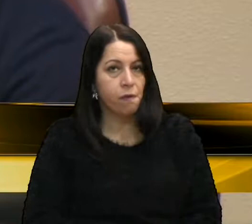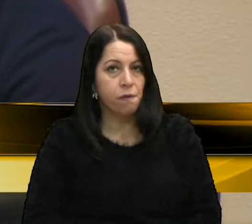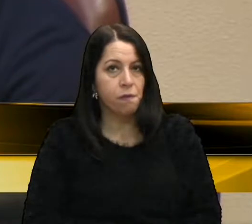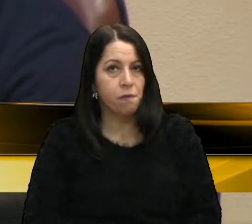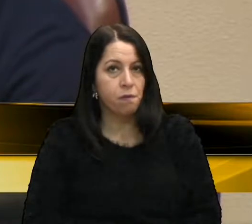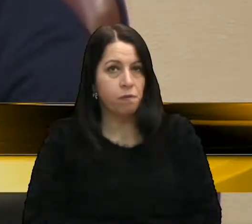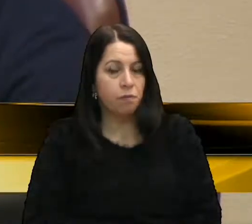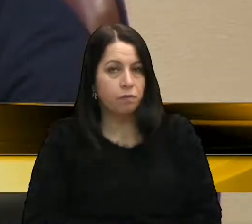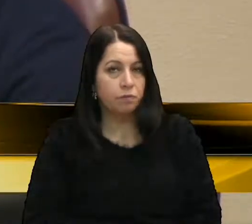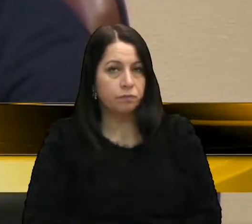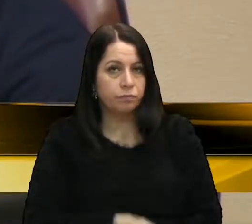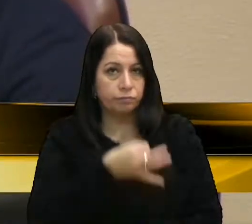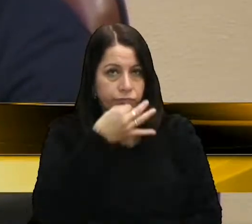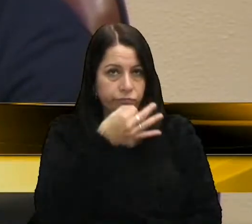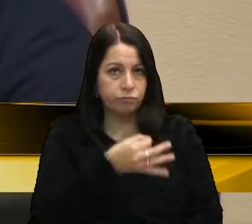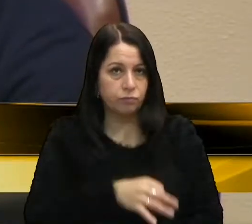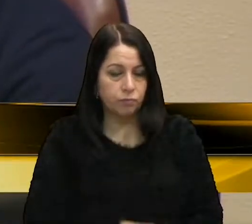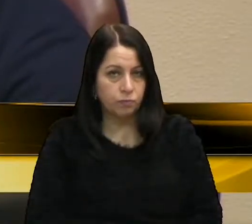Parecer.